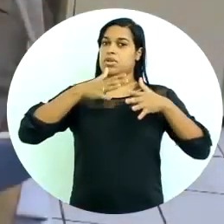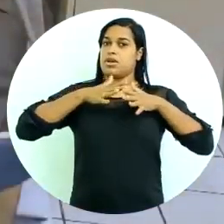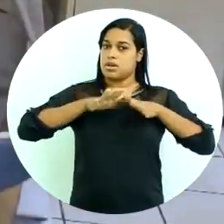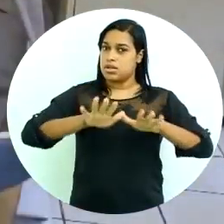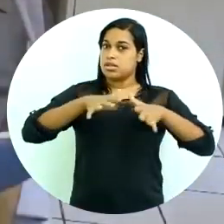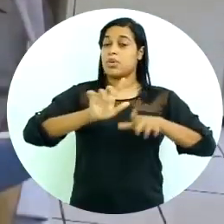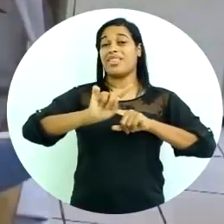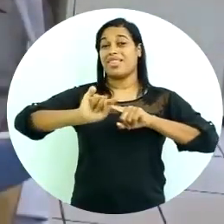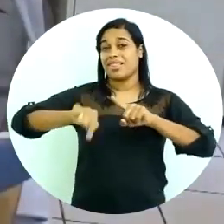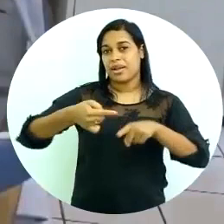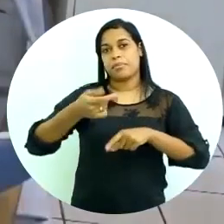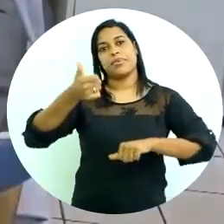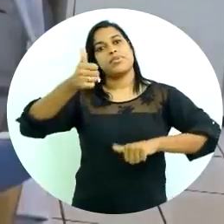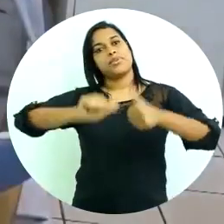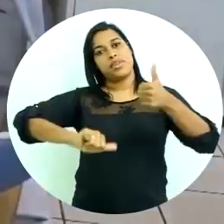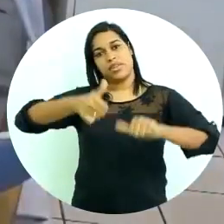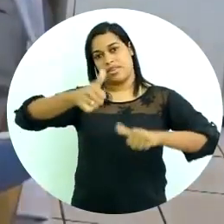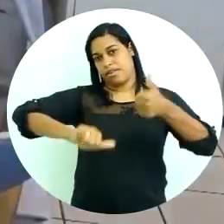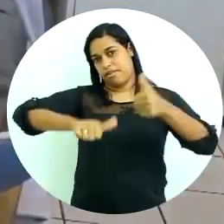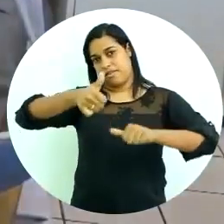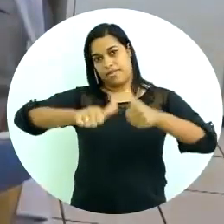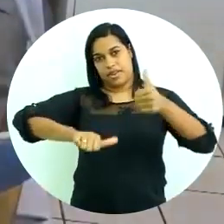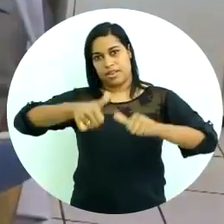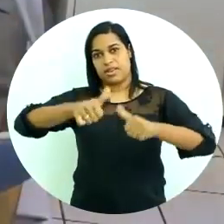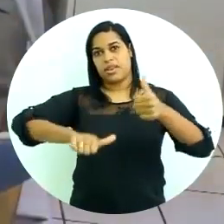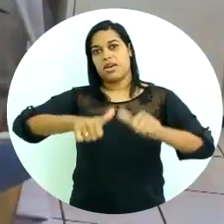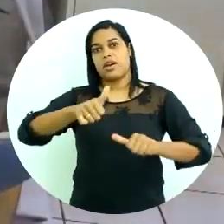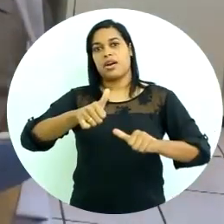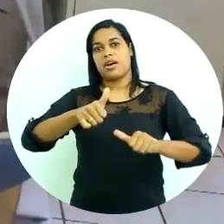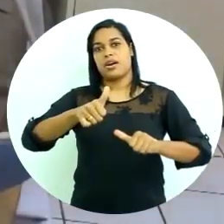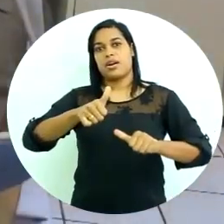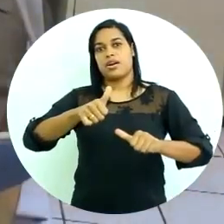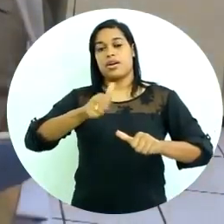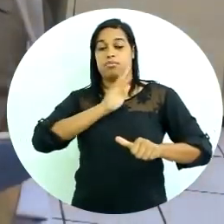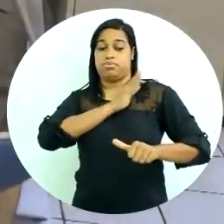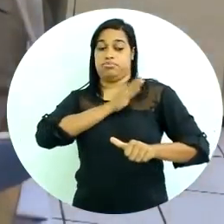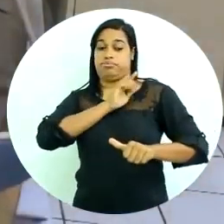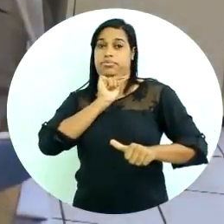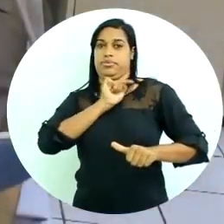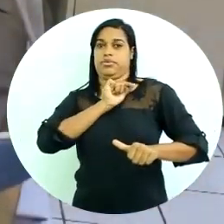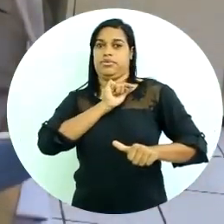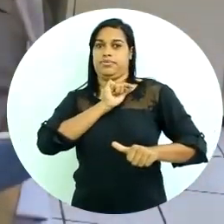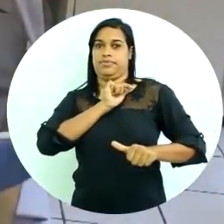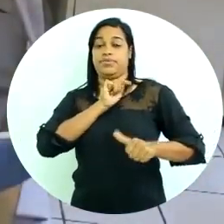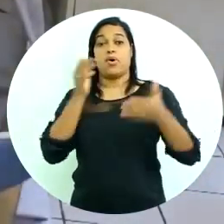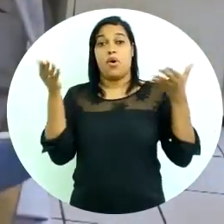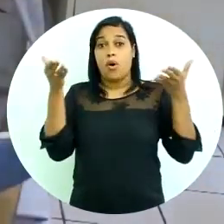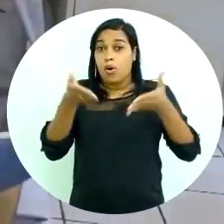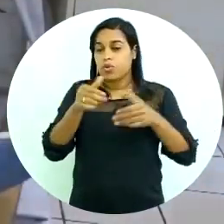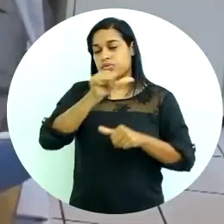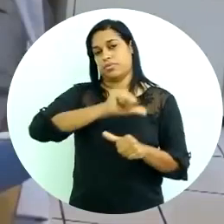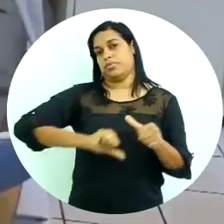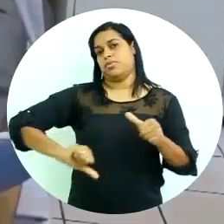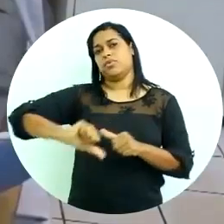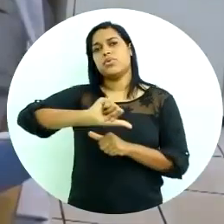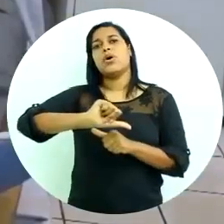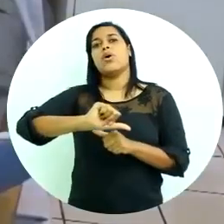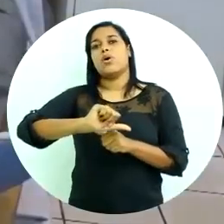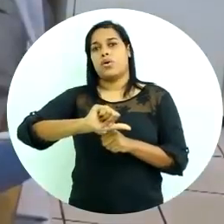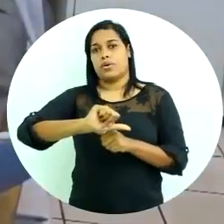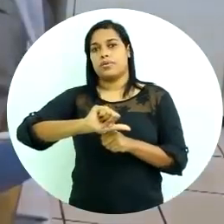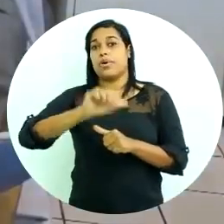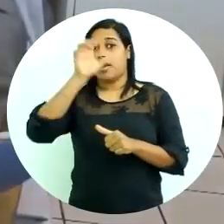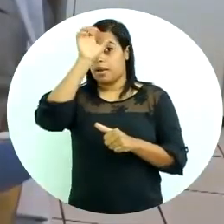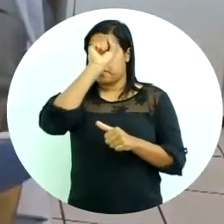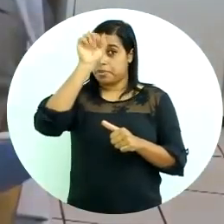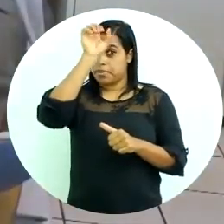ia avaliar a parte da circulação do trabalhador. Hoje em dia isso mudou. A gente vai